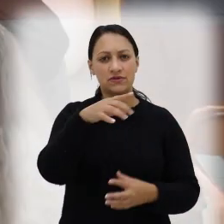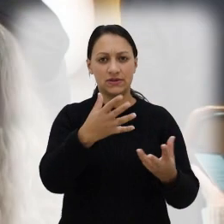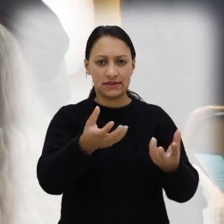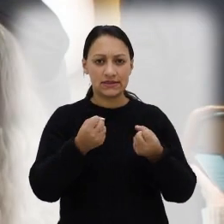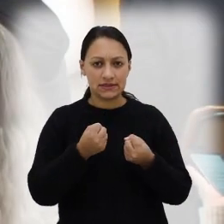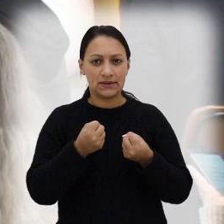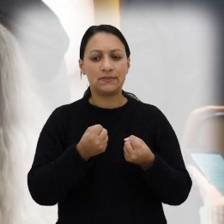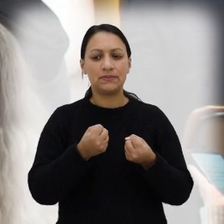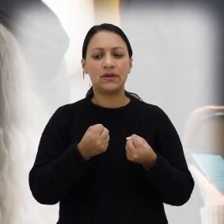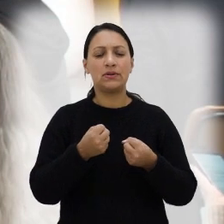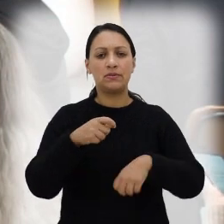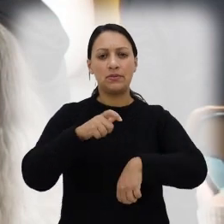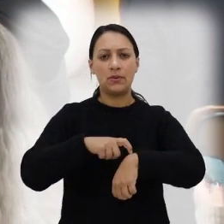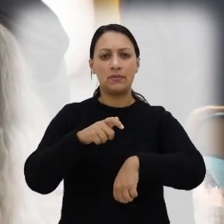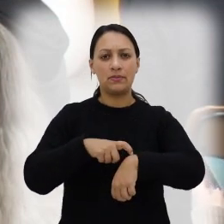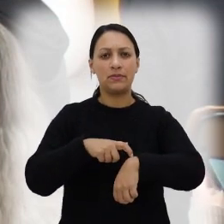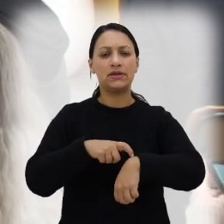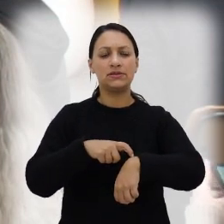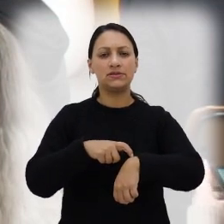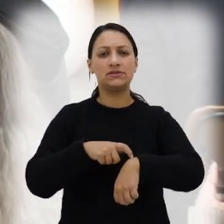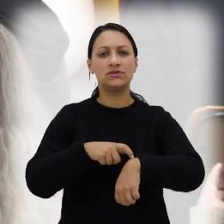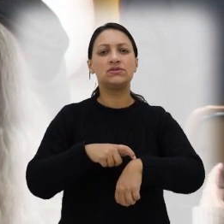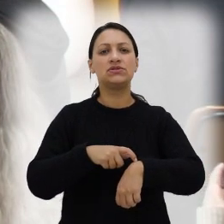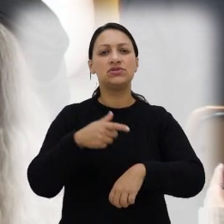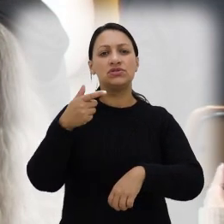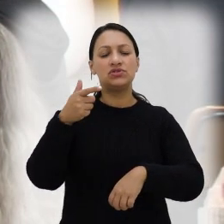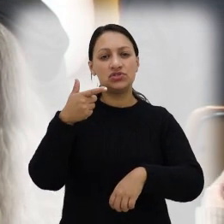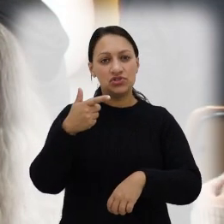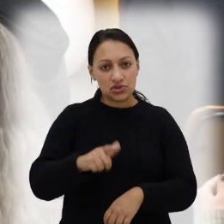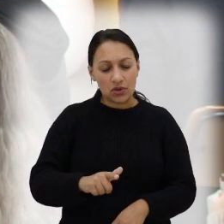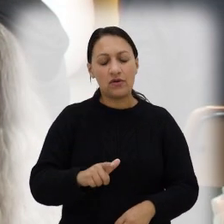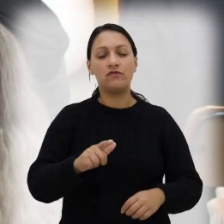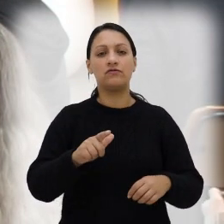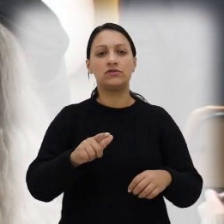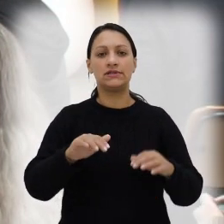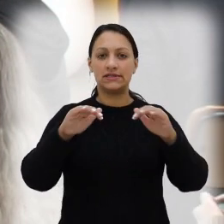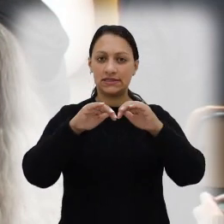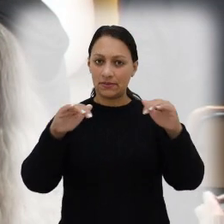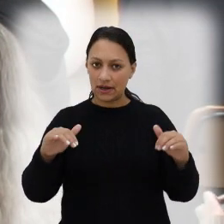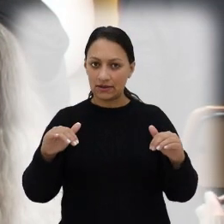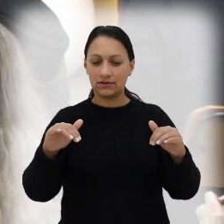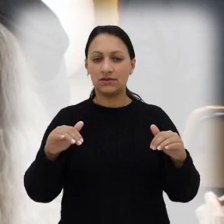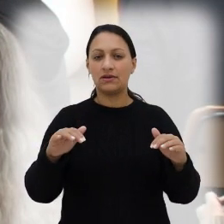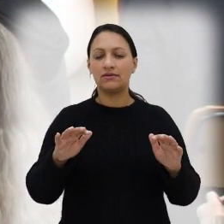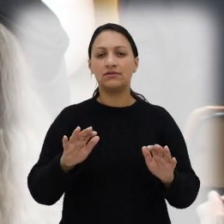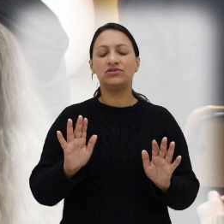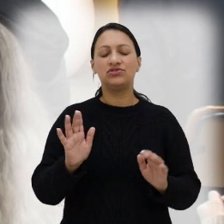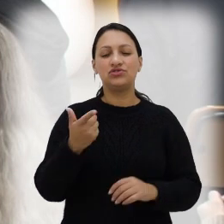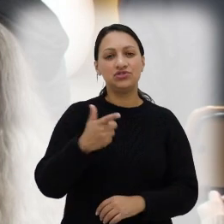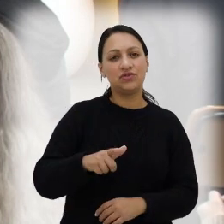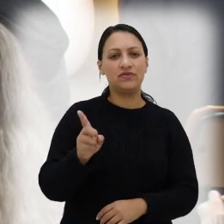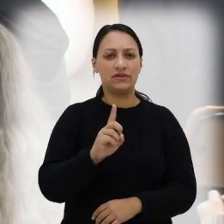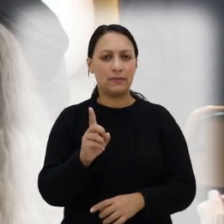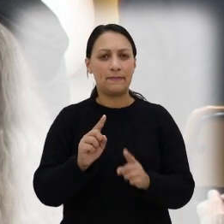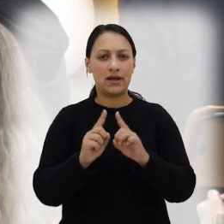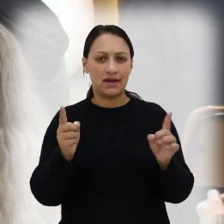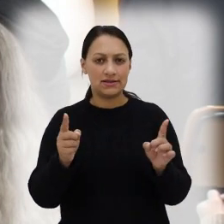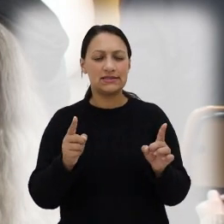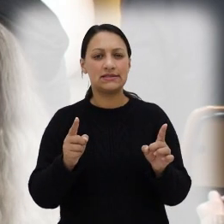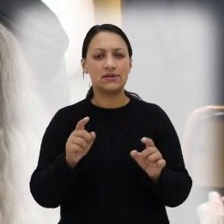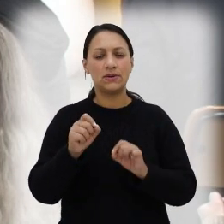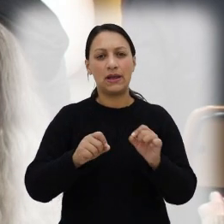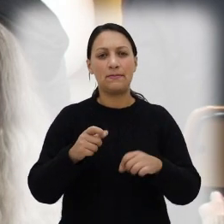Esses momentos eles estão separados, de novo. De novo, não, né? Agora eu acho que é em momentos